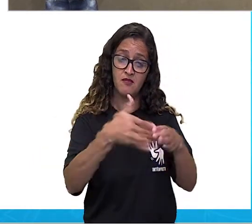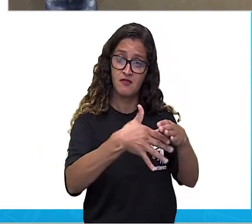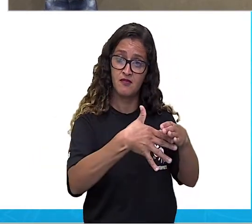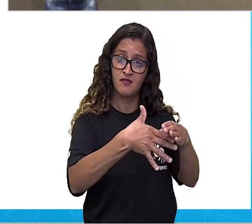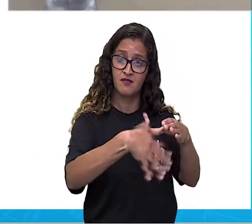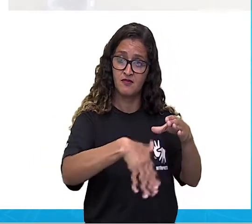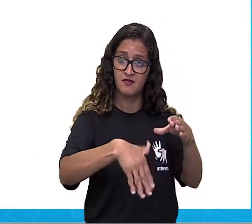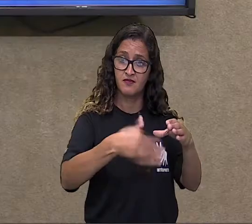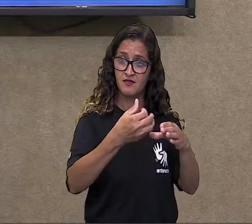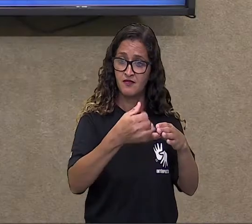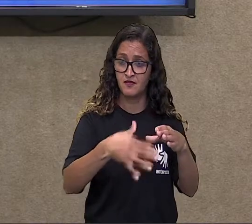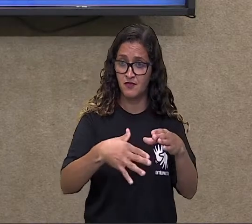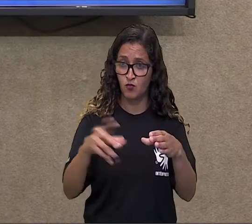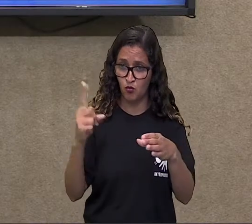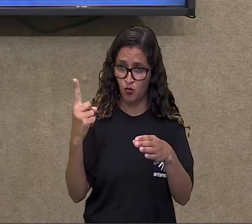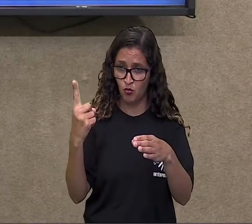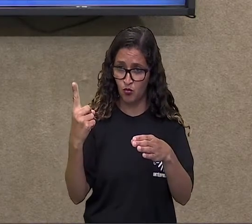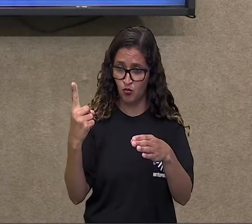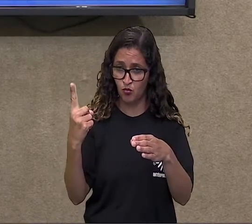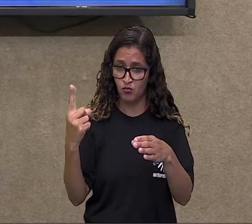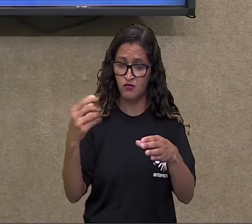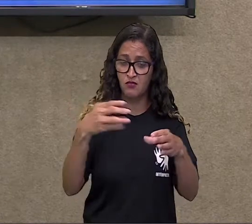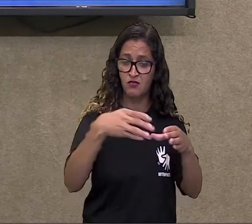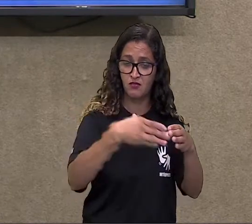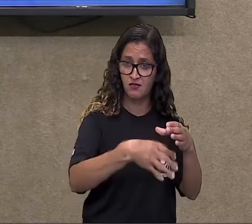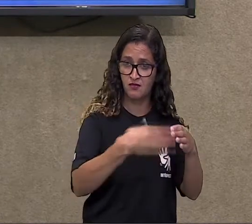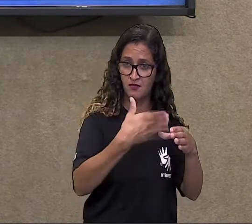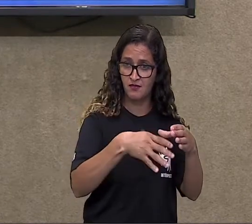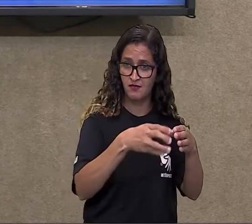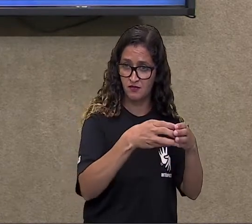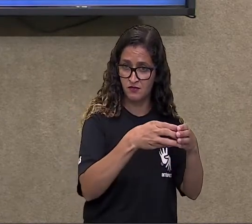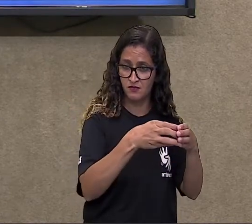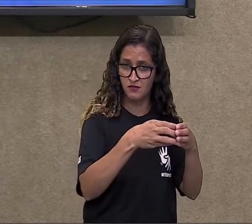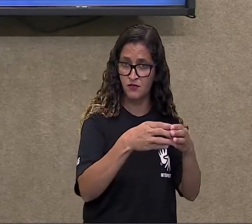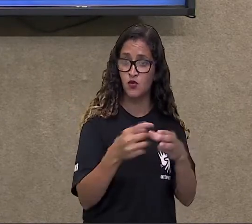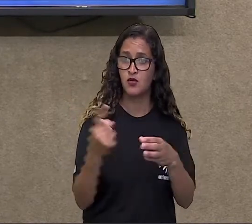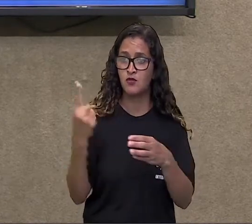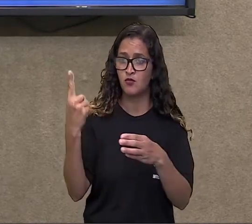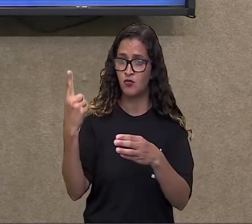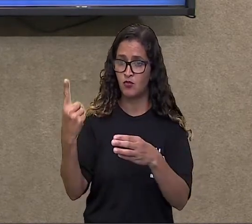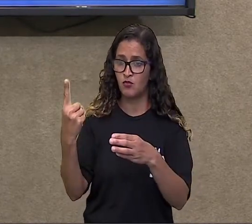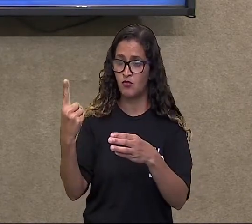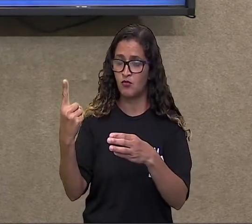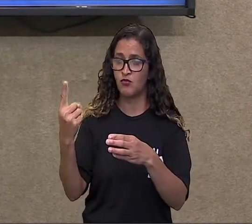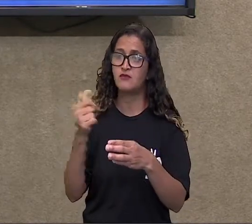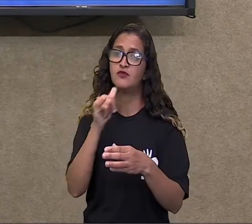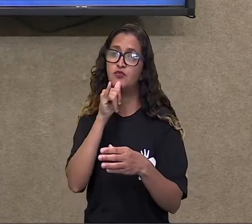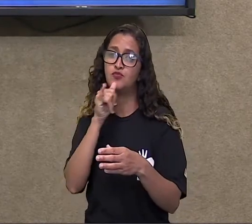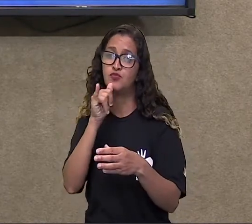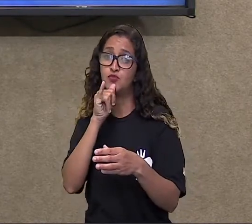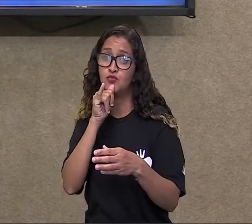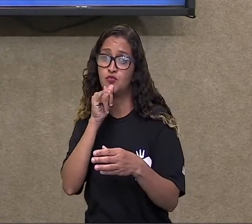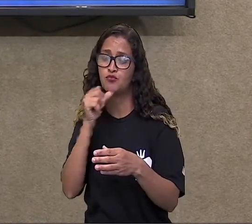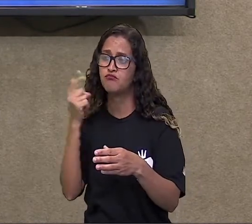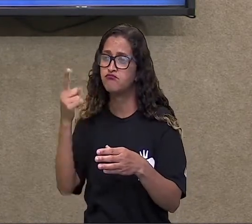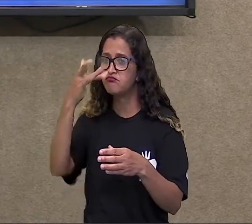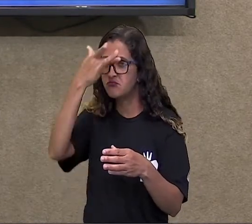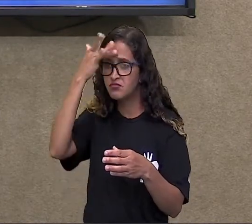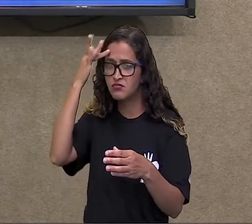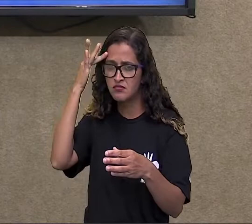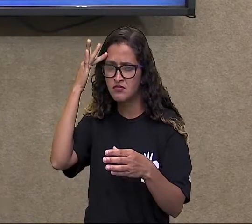elemento faz um grupo? Quando você tem uma pessoa, você tem um grupo? Se